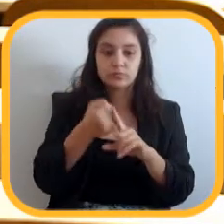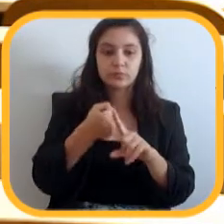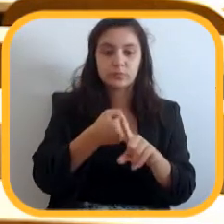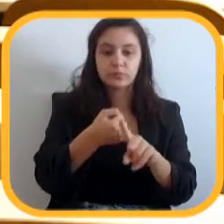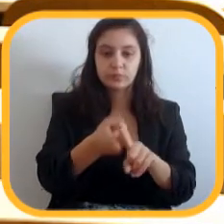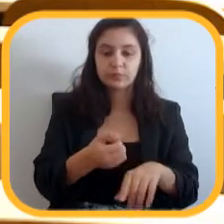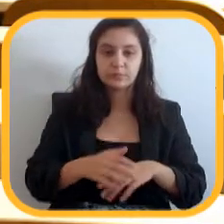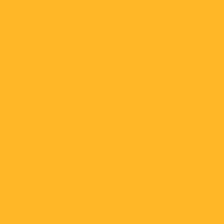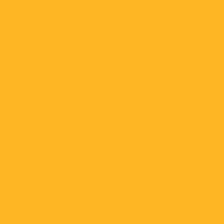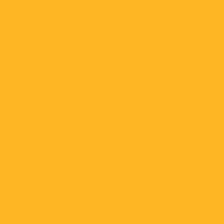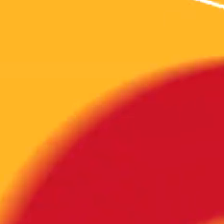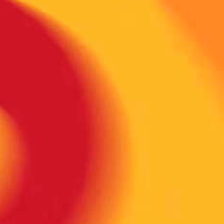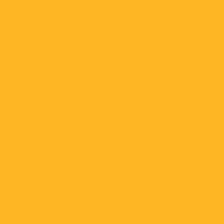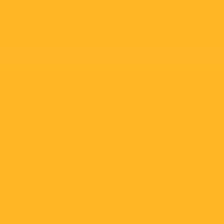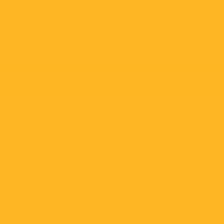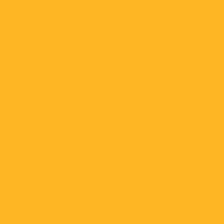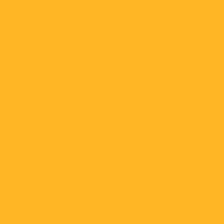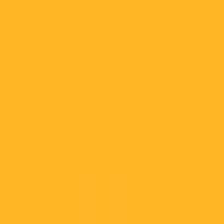combater esta problemática?